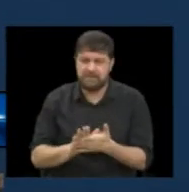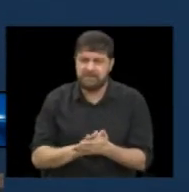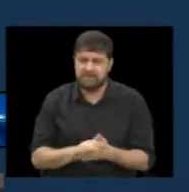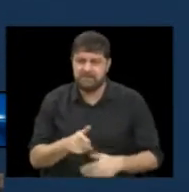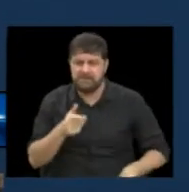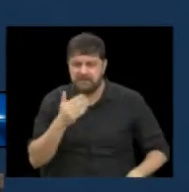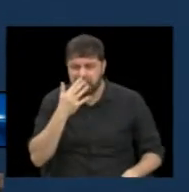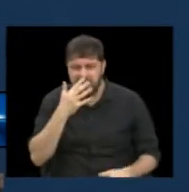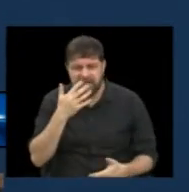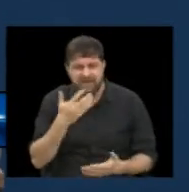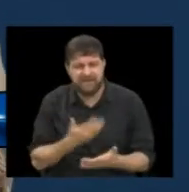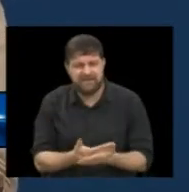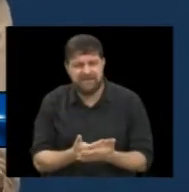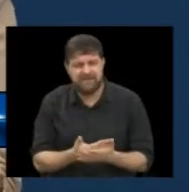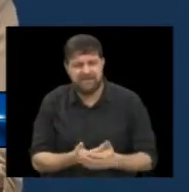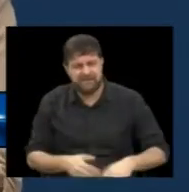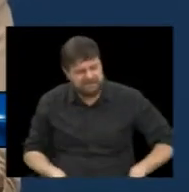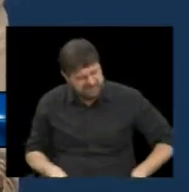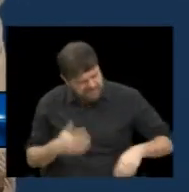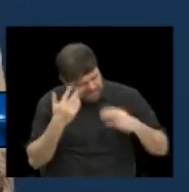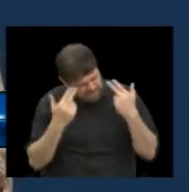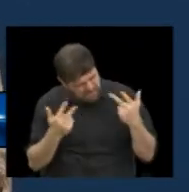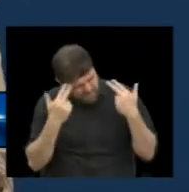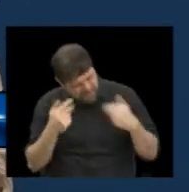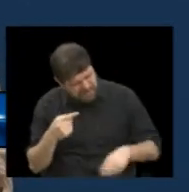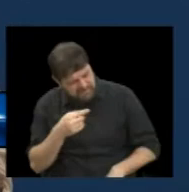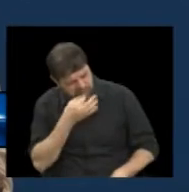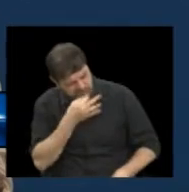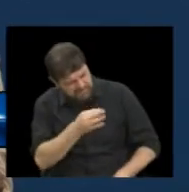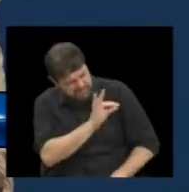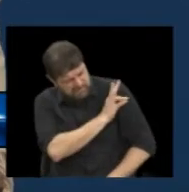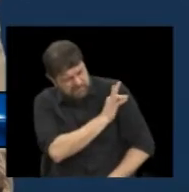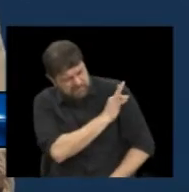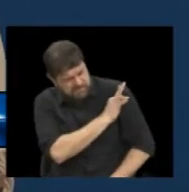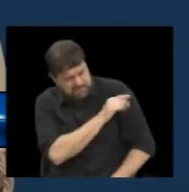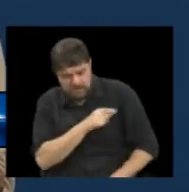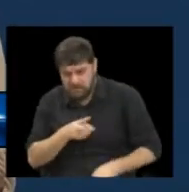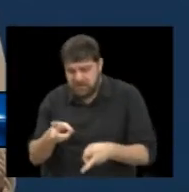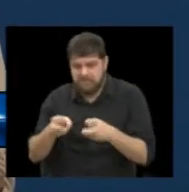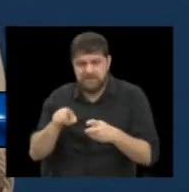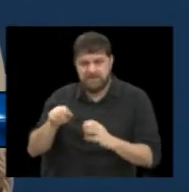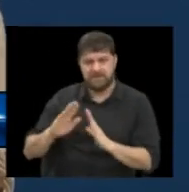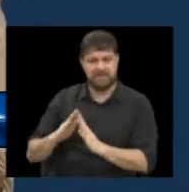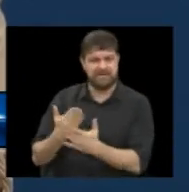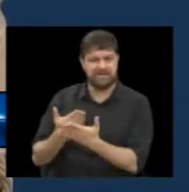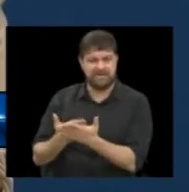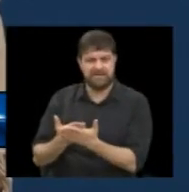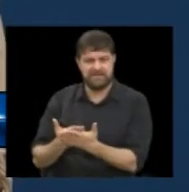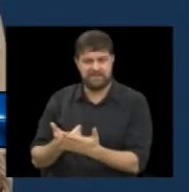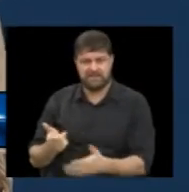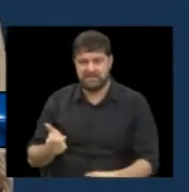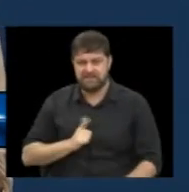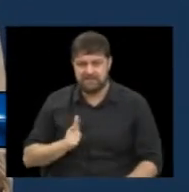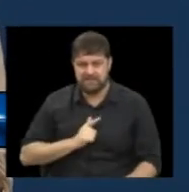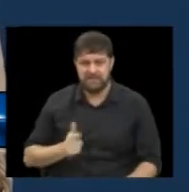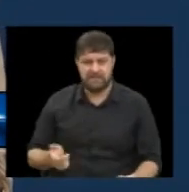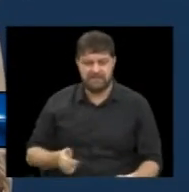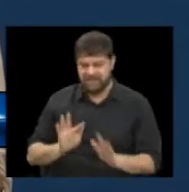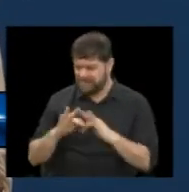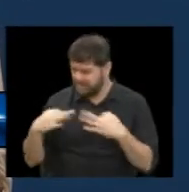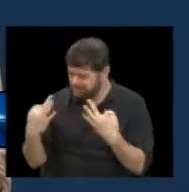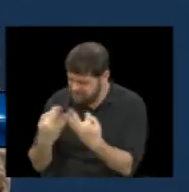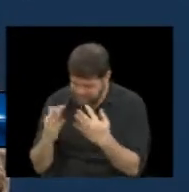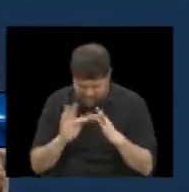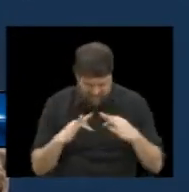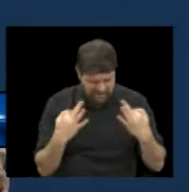impressionante que a situação esteja normalizada do ponto de vista da prefeitura, contudo, muitas e muitas